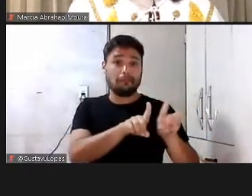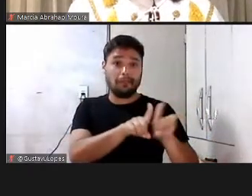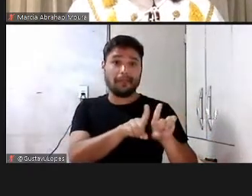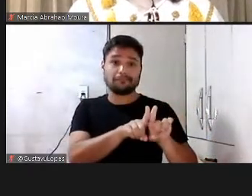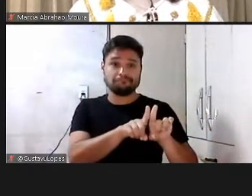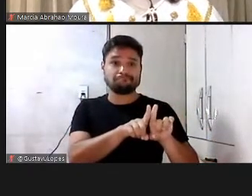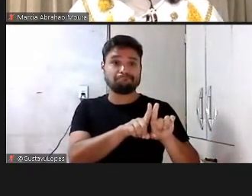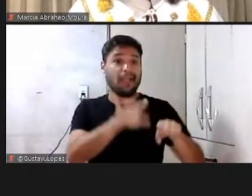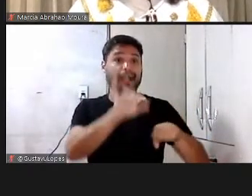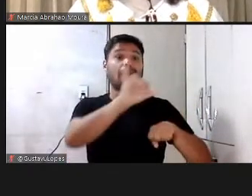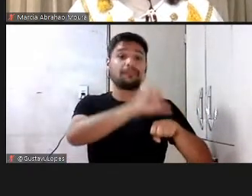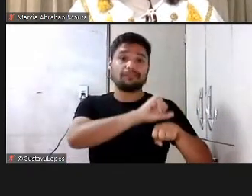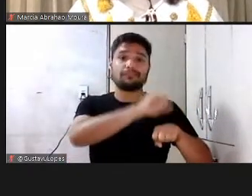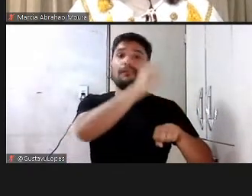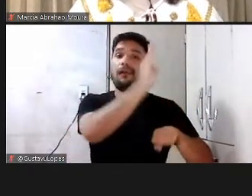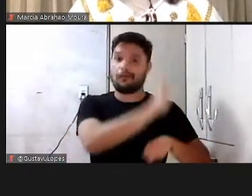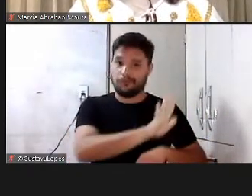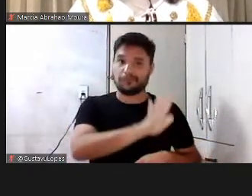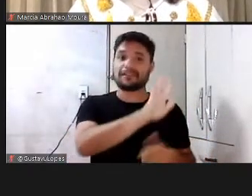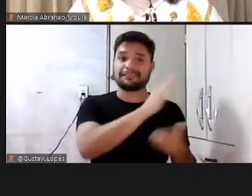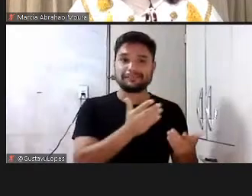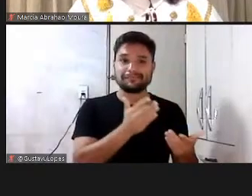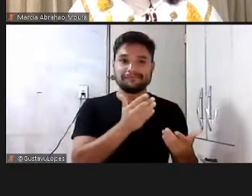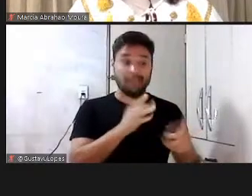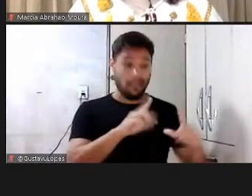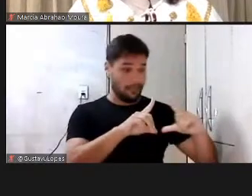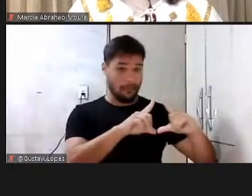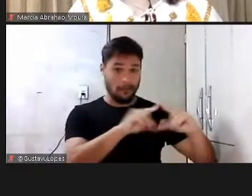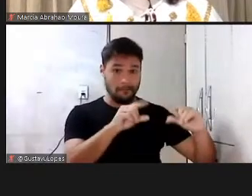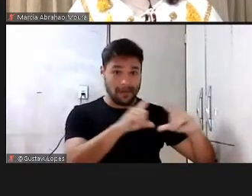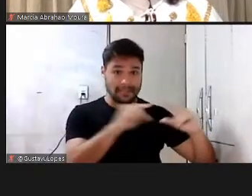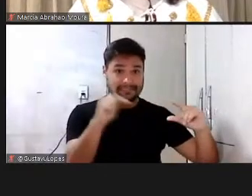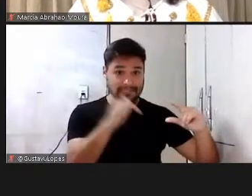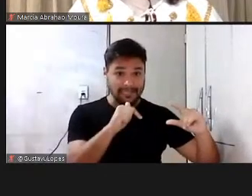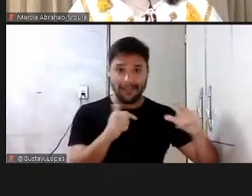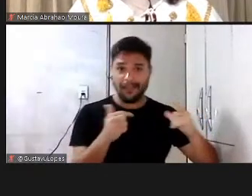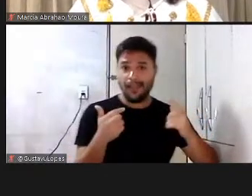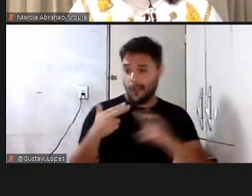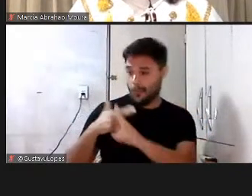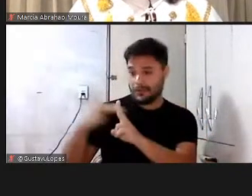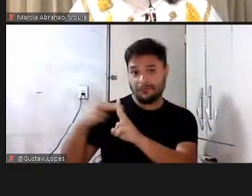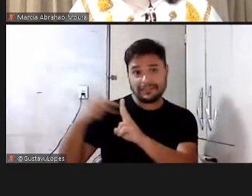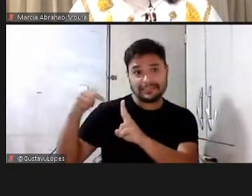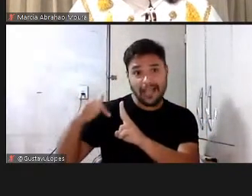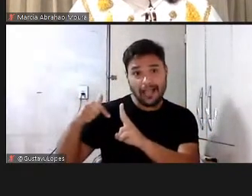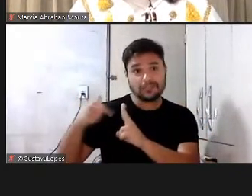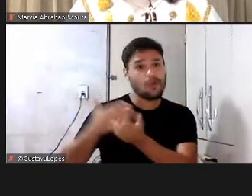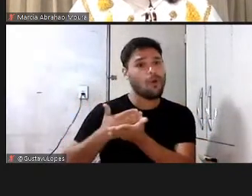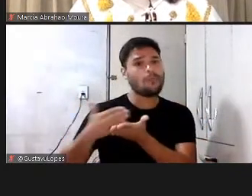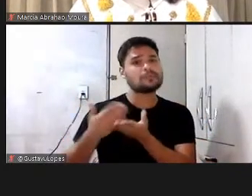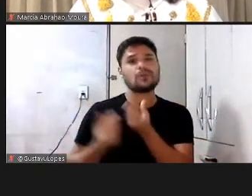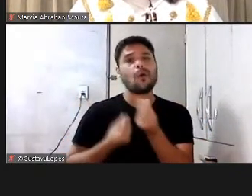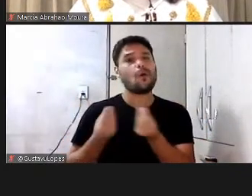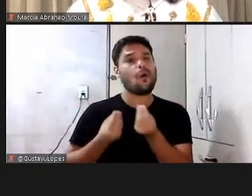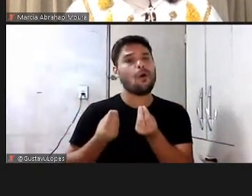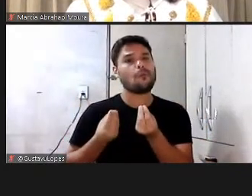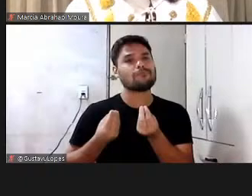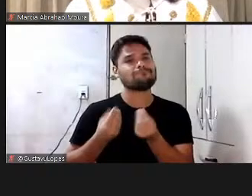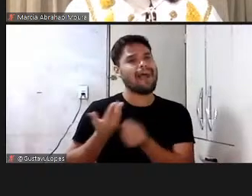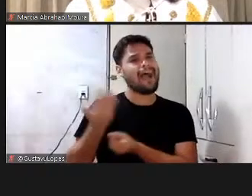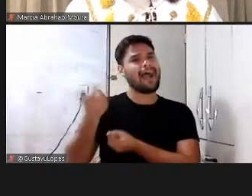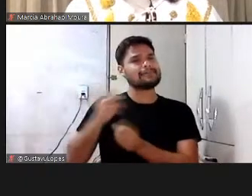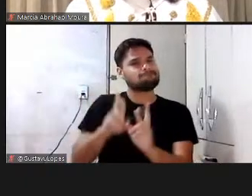capital do Brasil. Como Brasília, esta universidade foi fundada sob o signo da esperança,